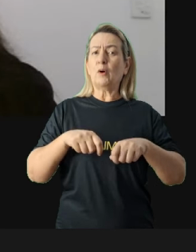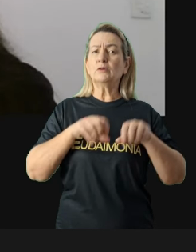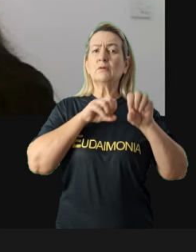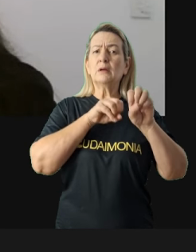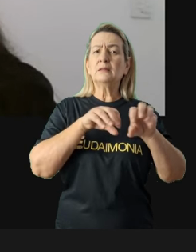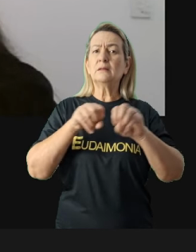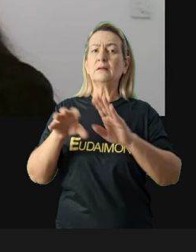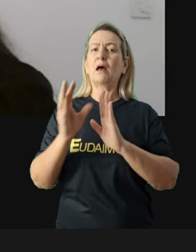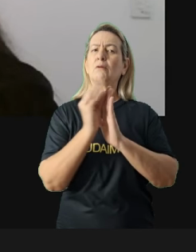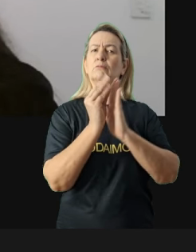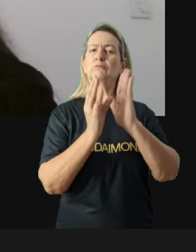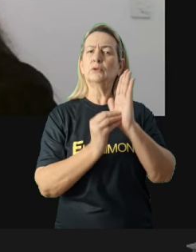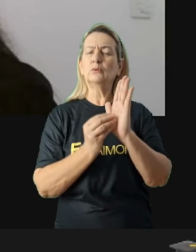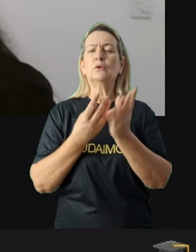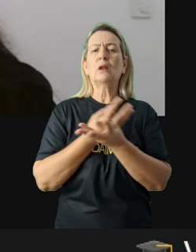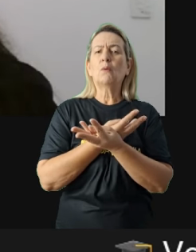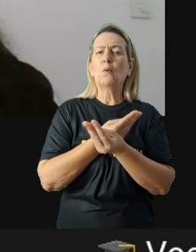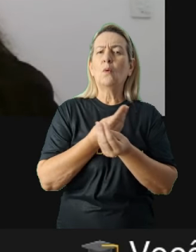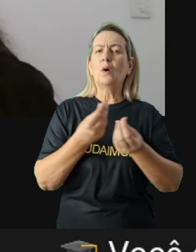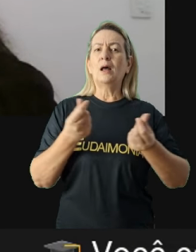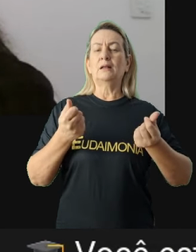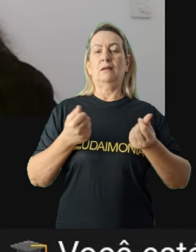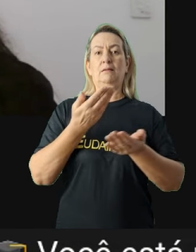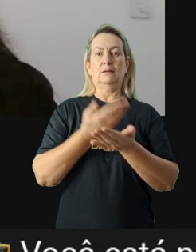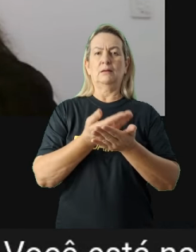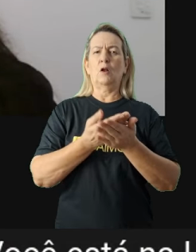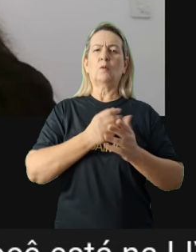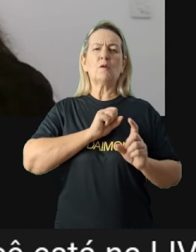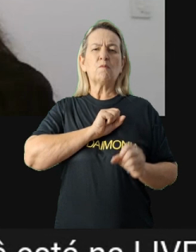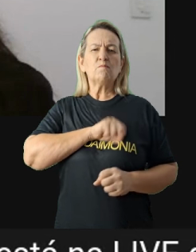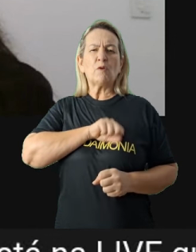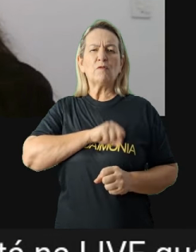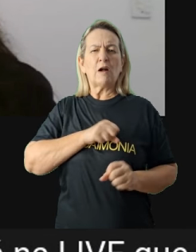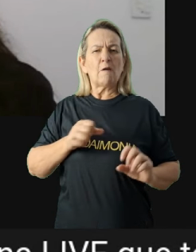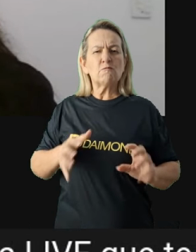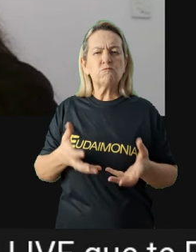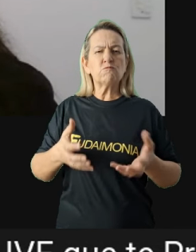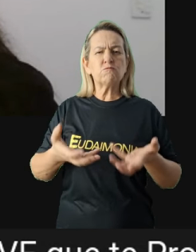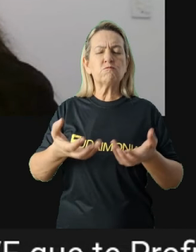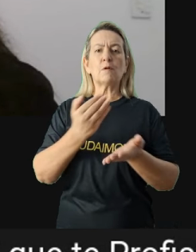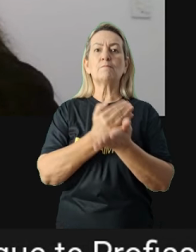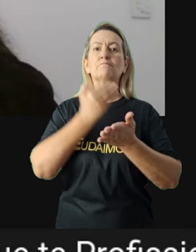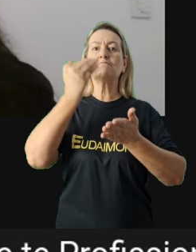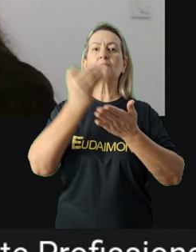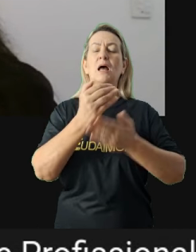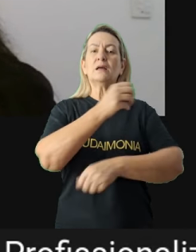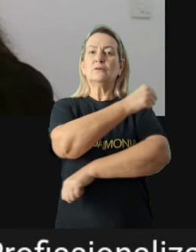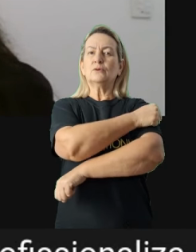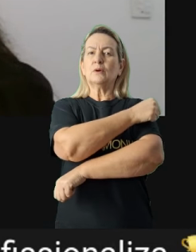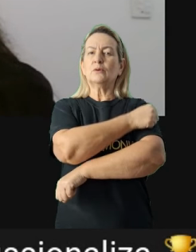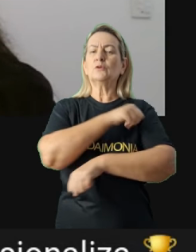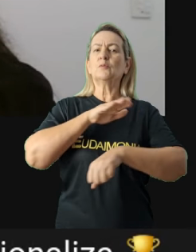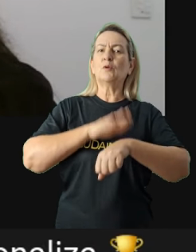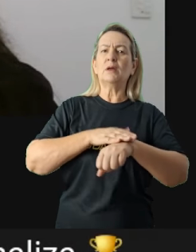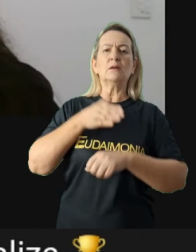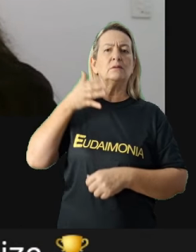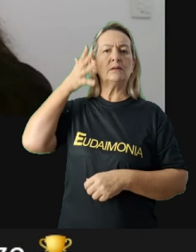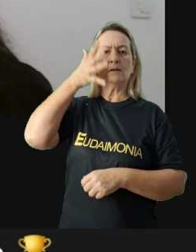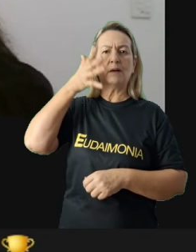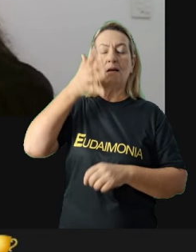aulas, como que eu poderia oferecer um conteúdo de qualidade nas minhas aulas, como que eu poderia instigar mais os meus alunos,